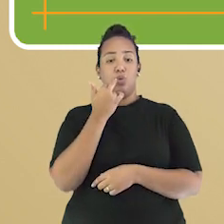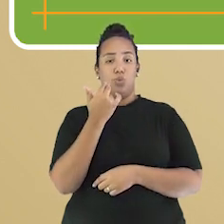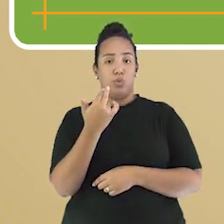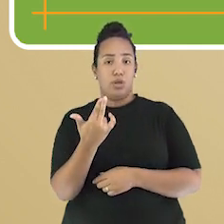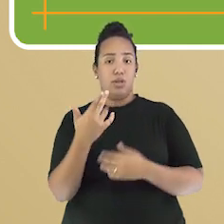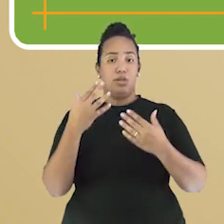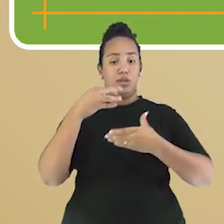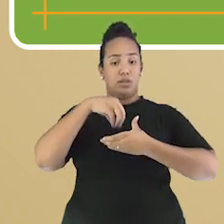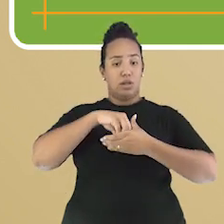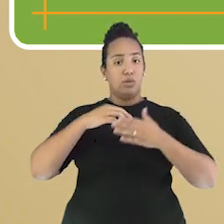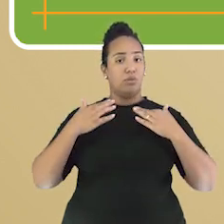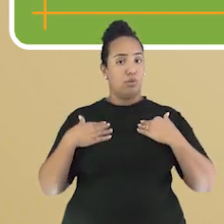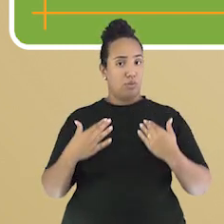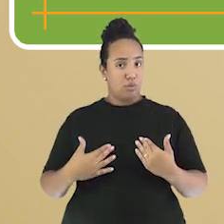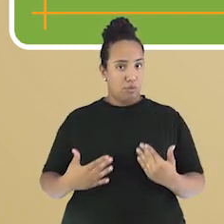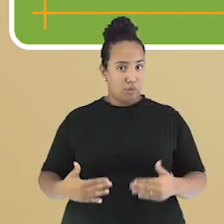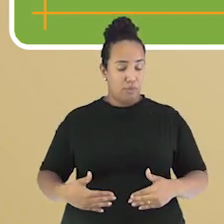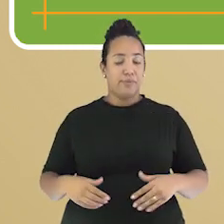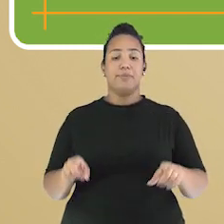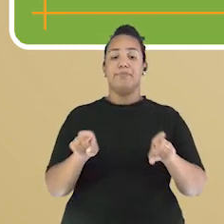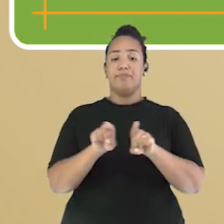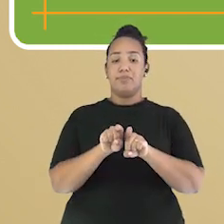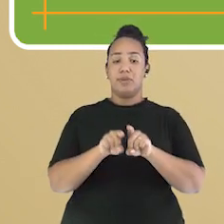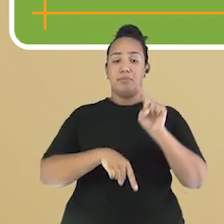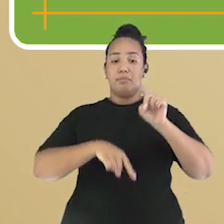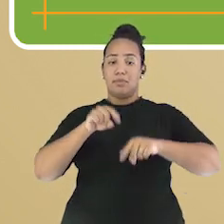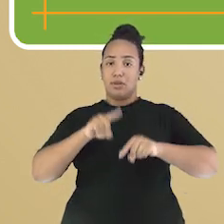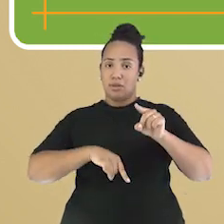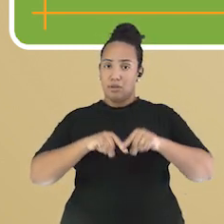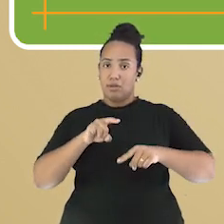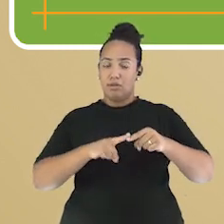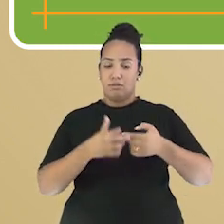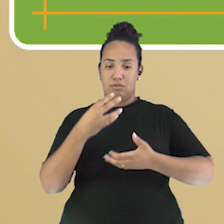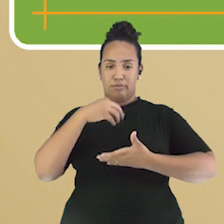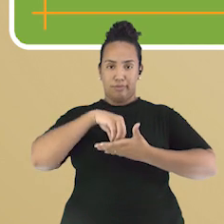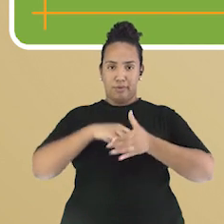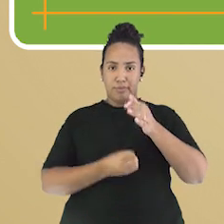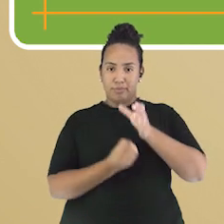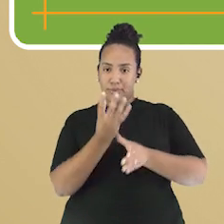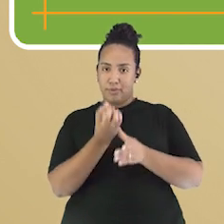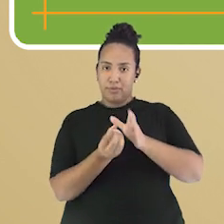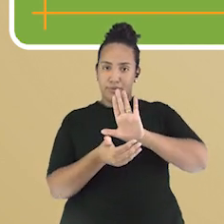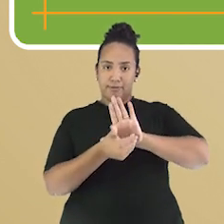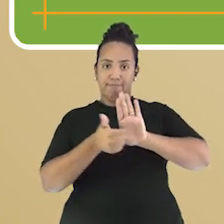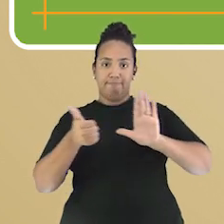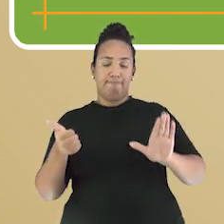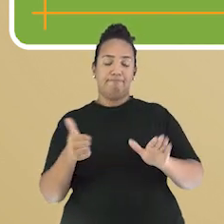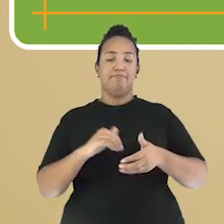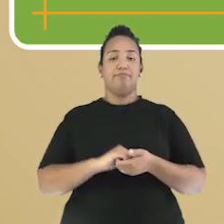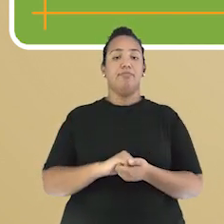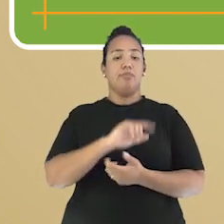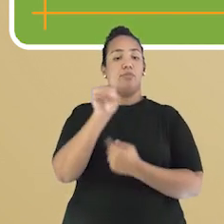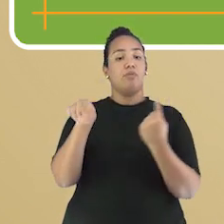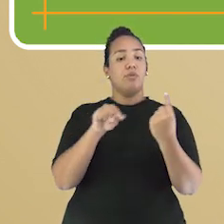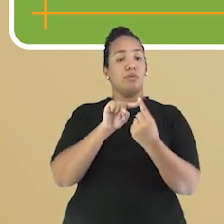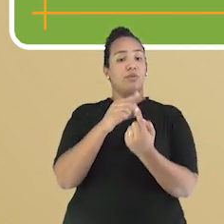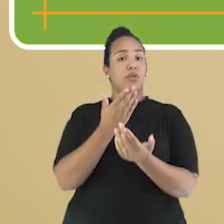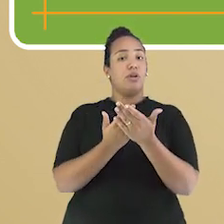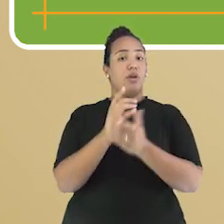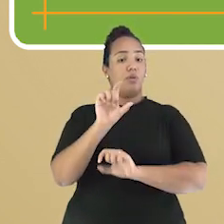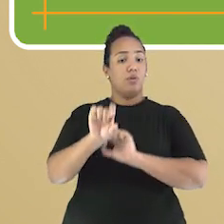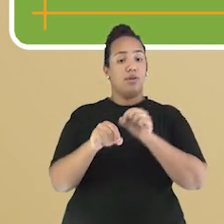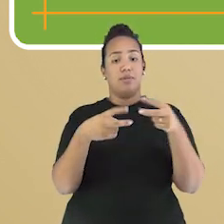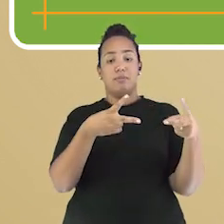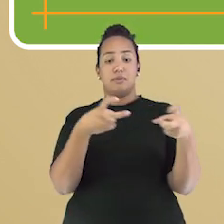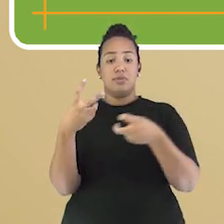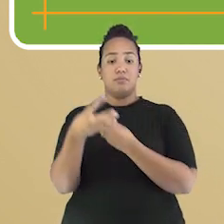nutrientes pelo organismo e a eliminação dos resíduos produzidos. O objetivo desta aula é compreender